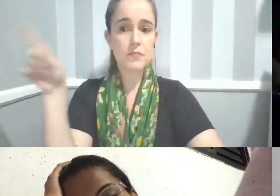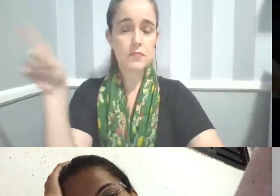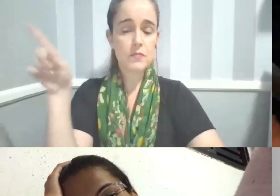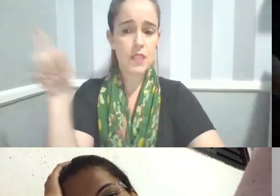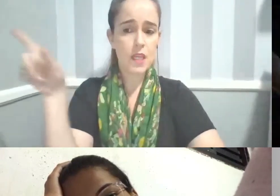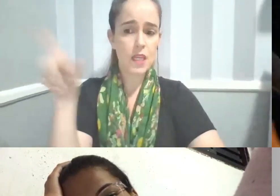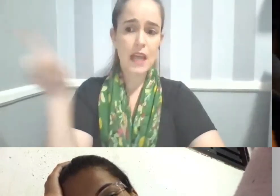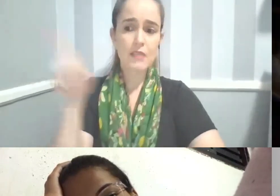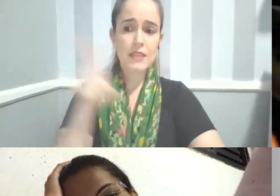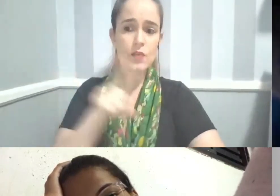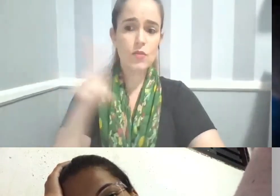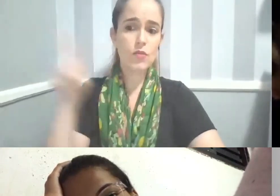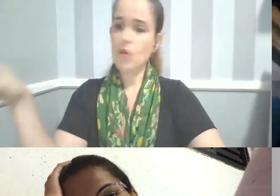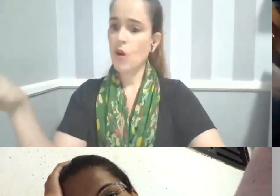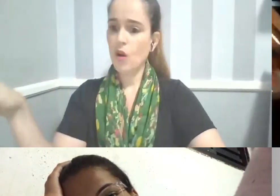que